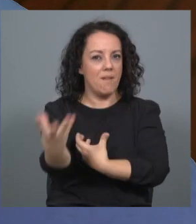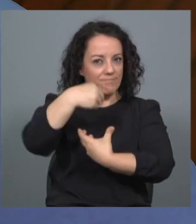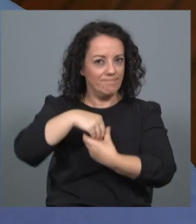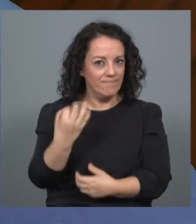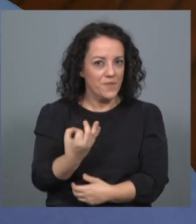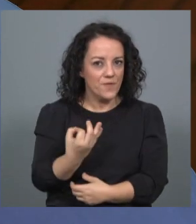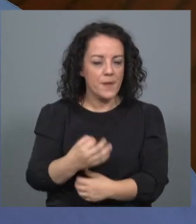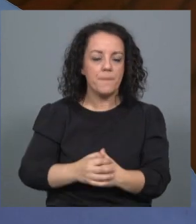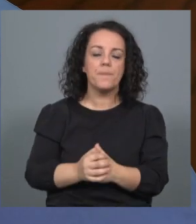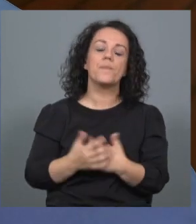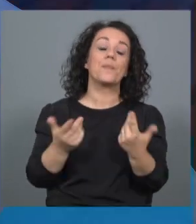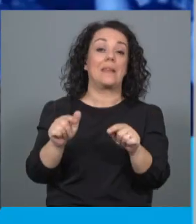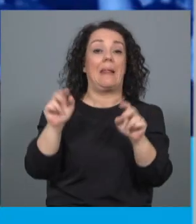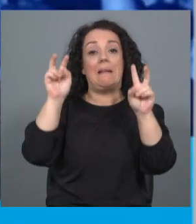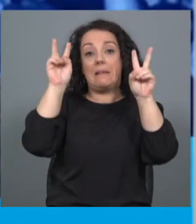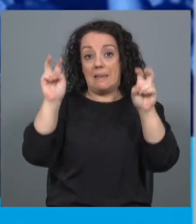temática